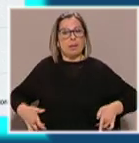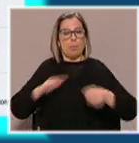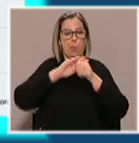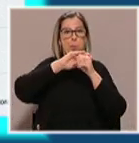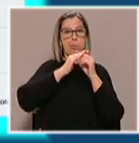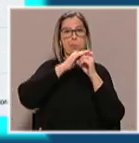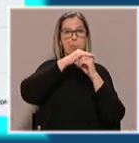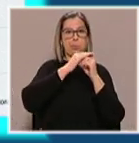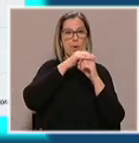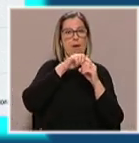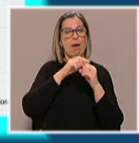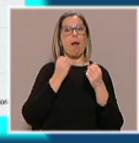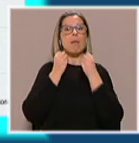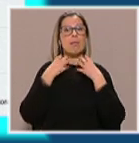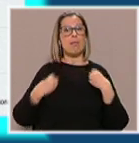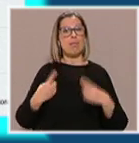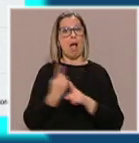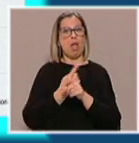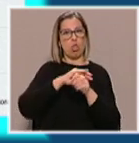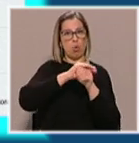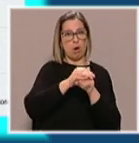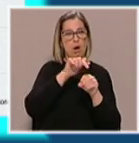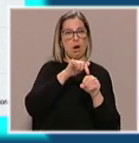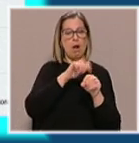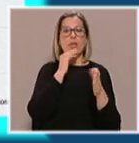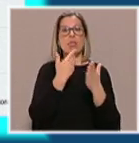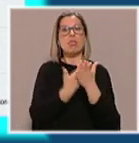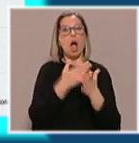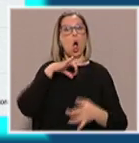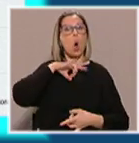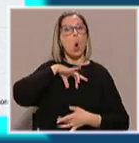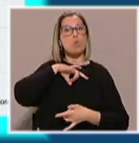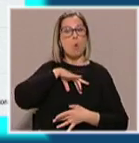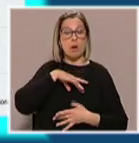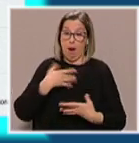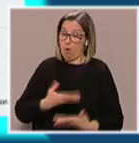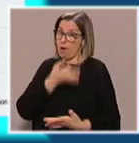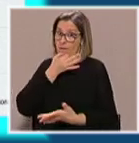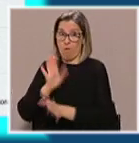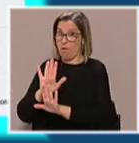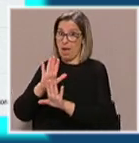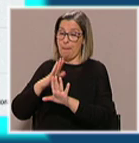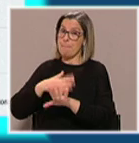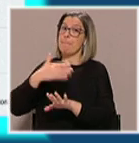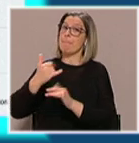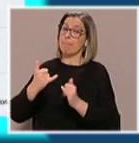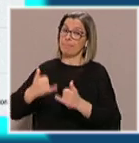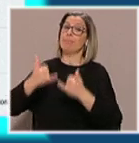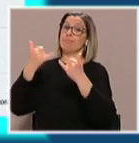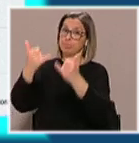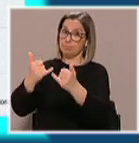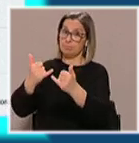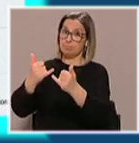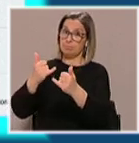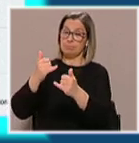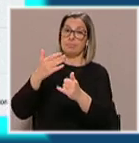são umas glândulas que têm a capacidade de secretar hormonas, que não vou falar agora delas, porque mais à frente, na lecionação